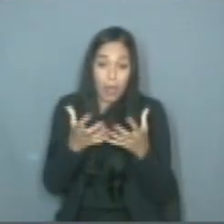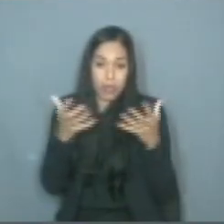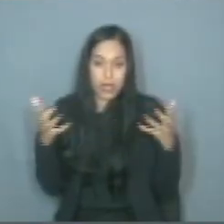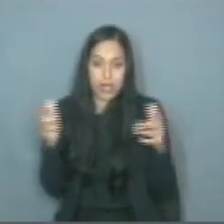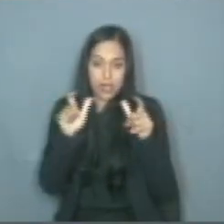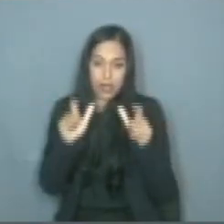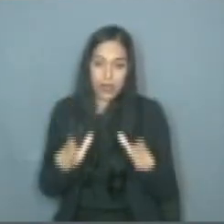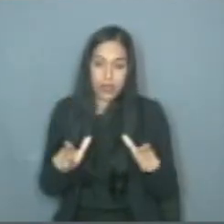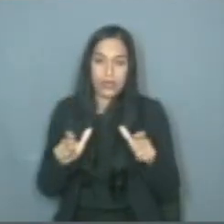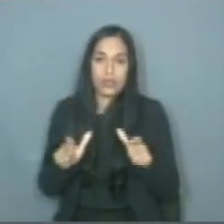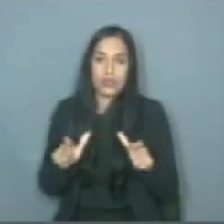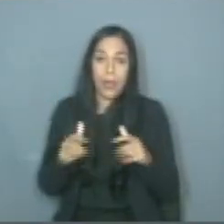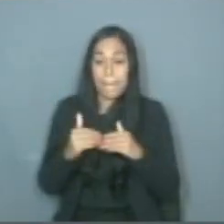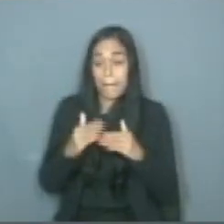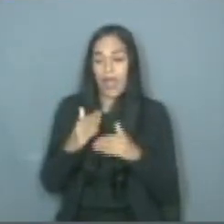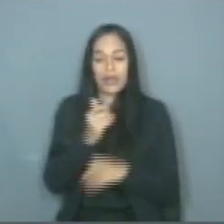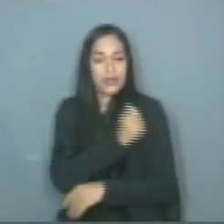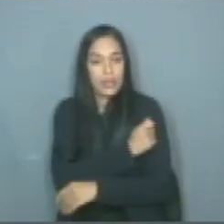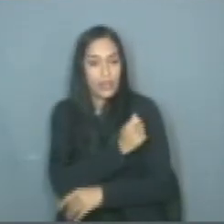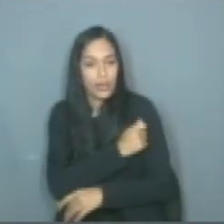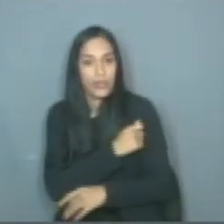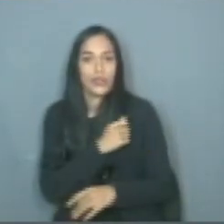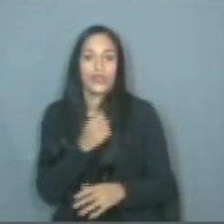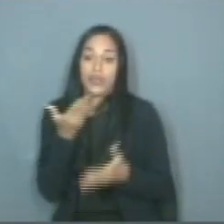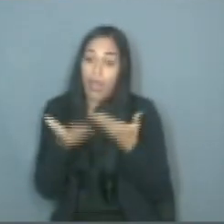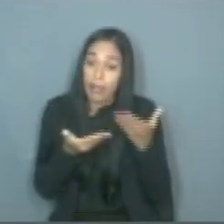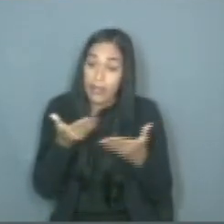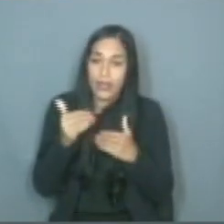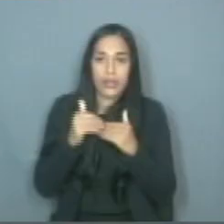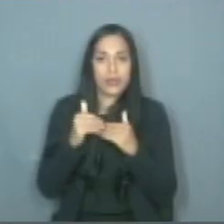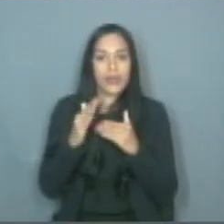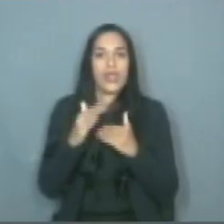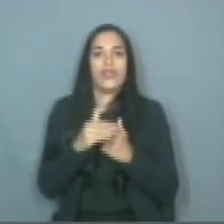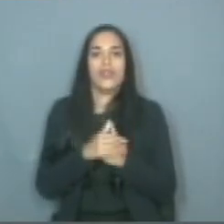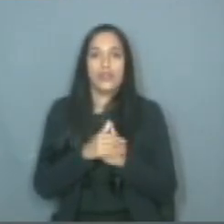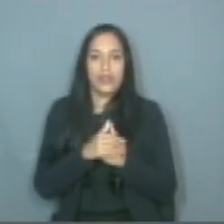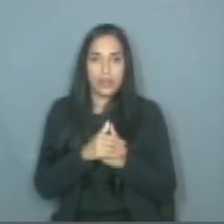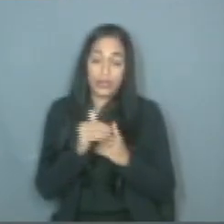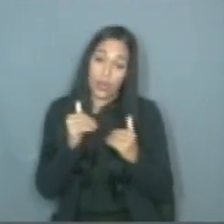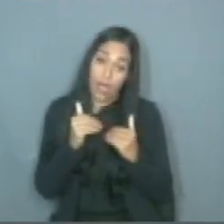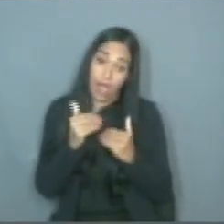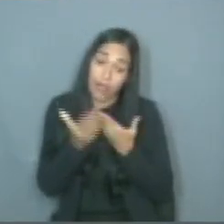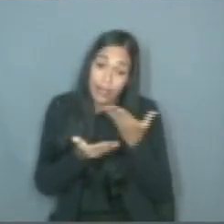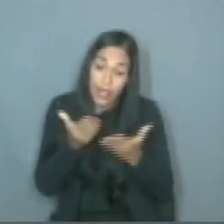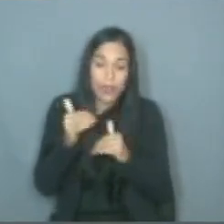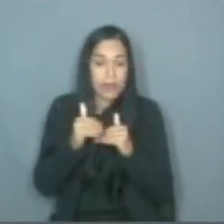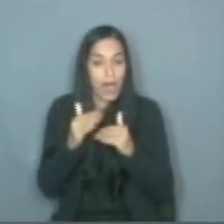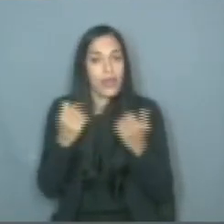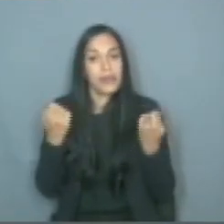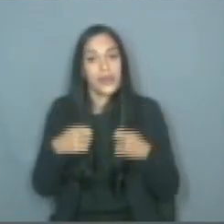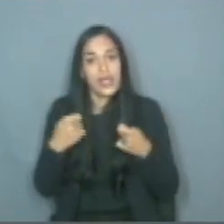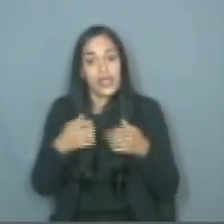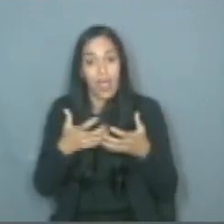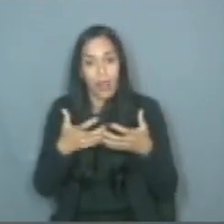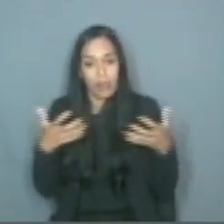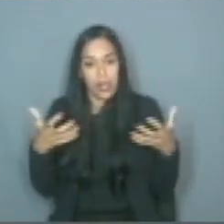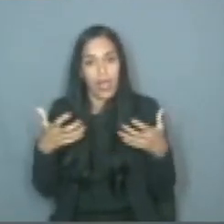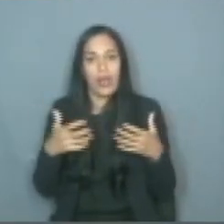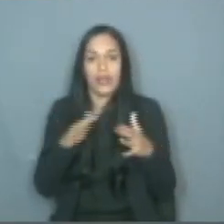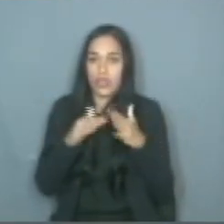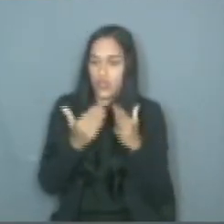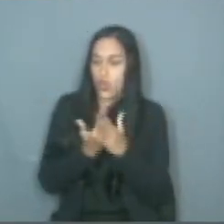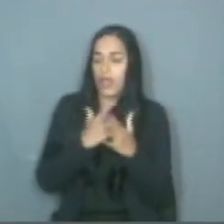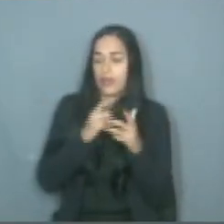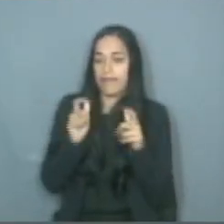e isso porque chegaram mais alunos, a gente está atendendo uma demanda maior. E é claro que quando a gente está tendo uma demanda maior, a gente precisa fazer ampliações. E se a escola